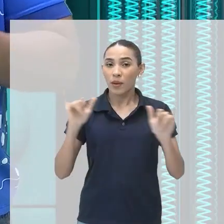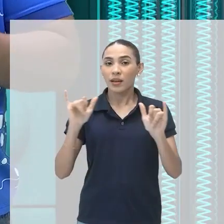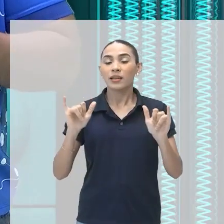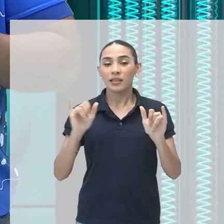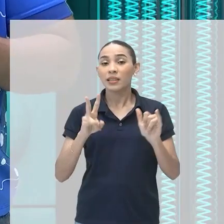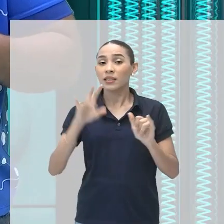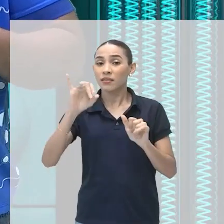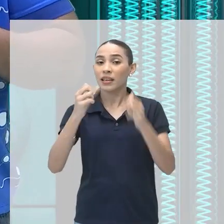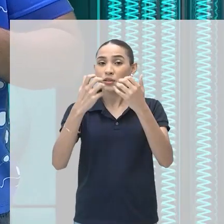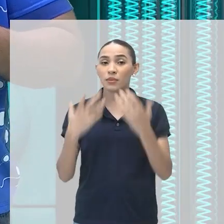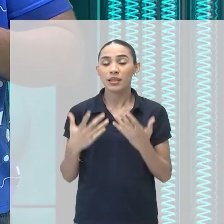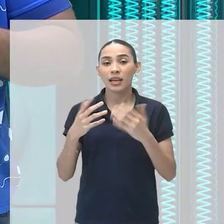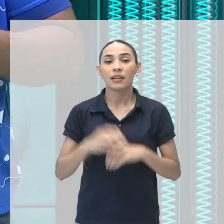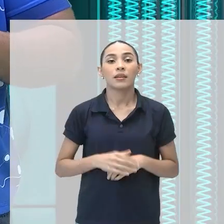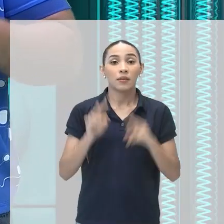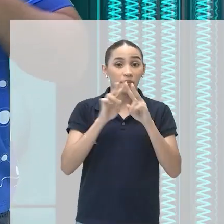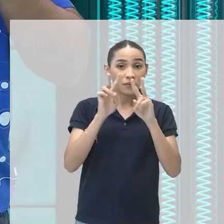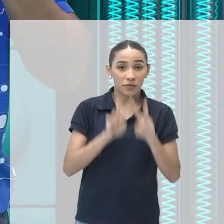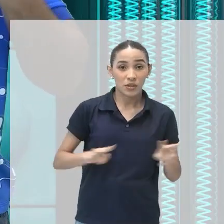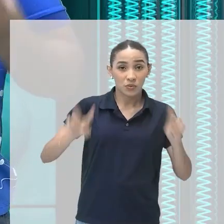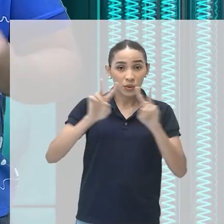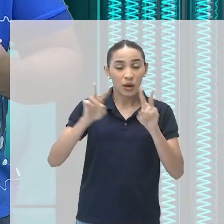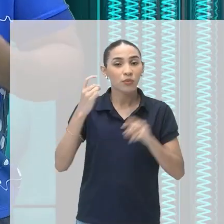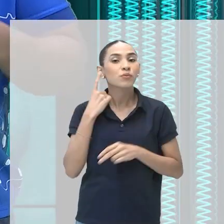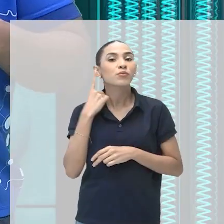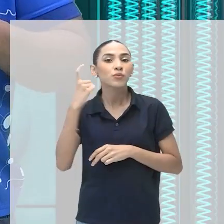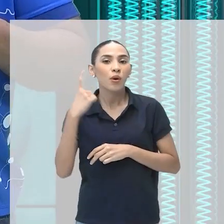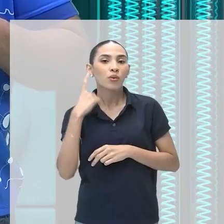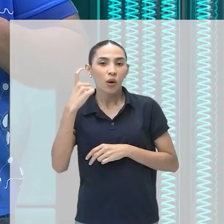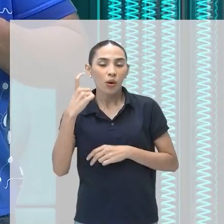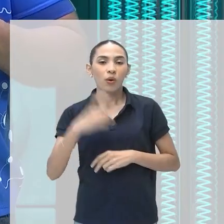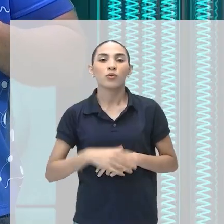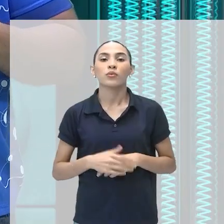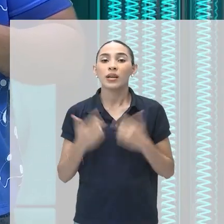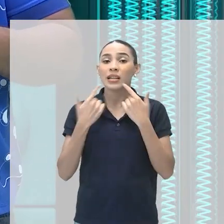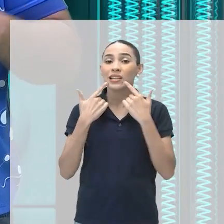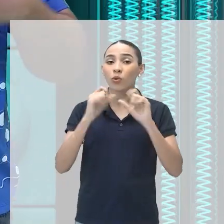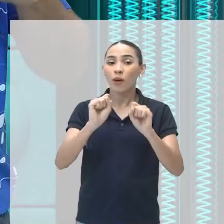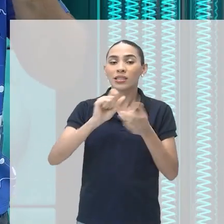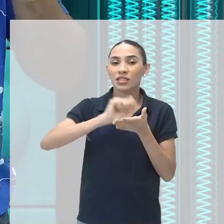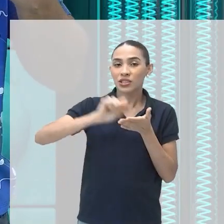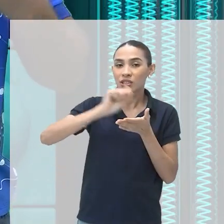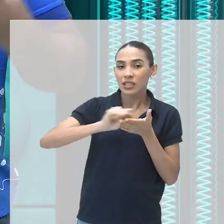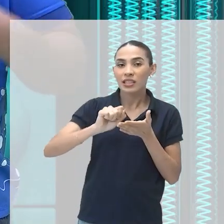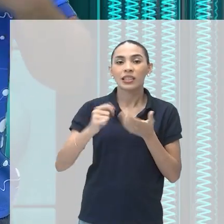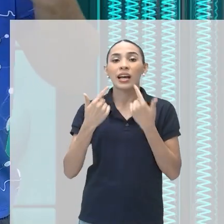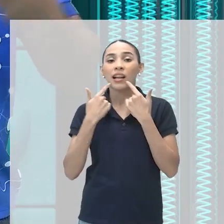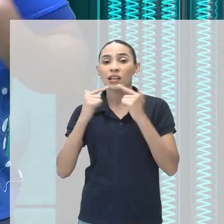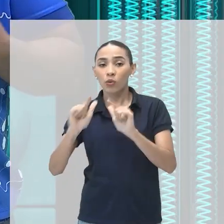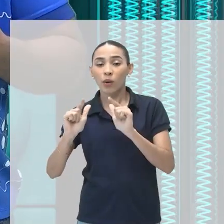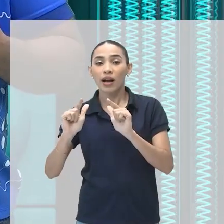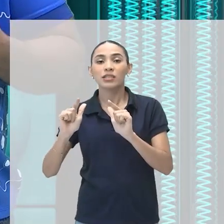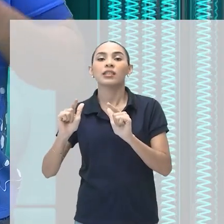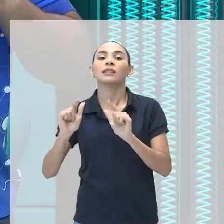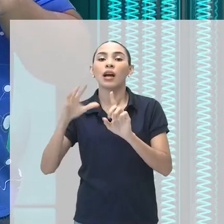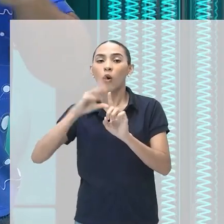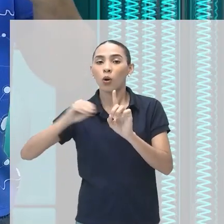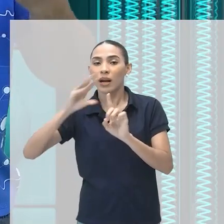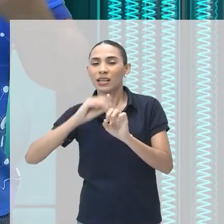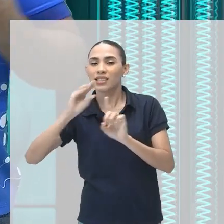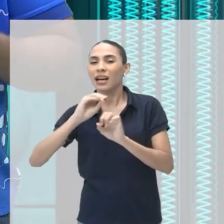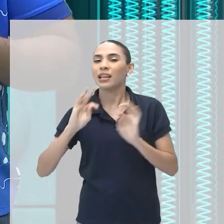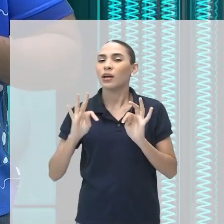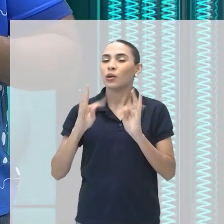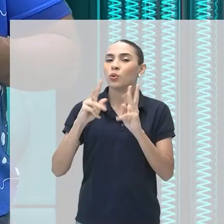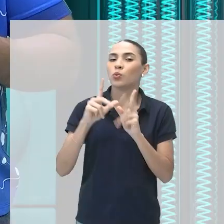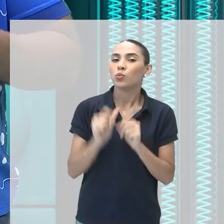que articula visual, sonoro, a linguagem escrita, a linguagem oralizada também,